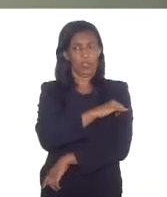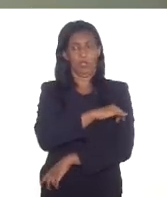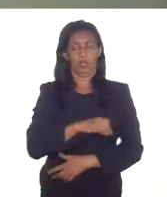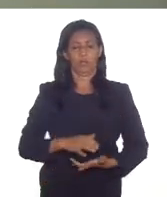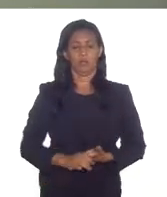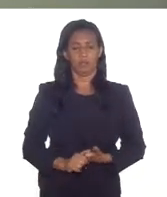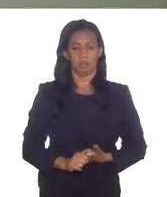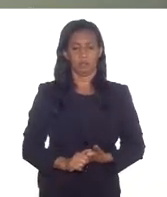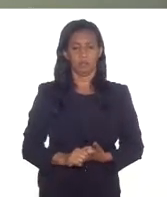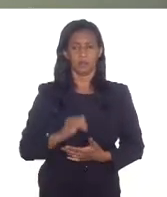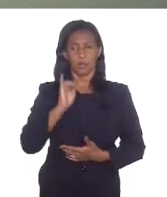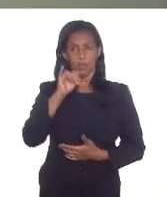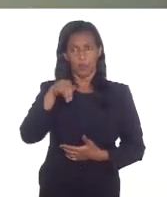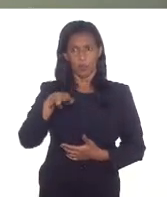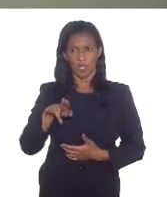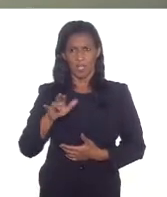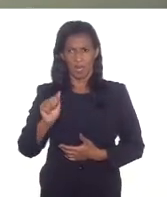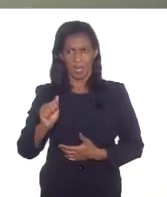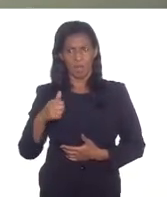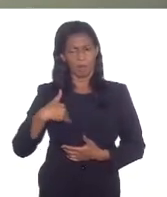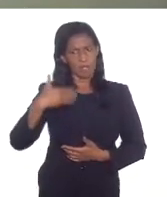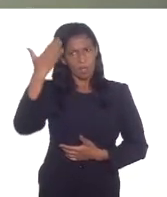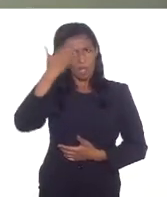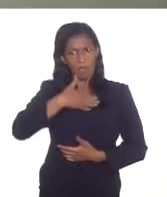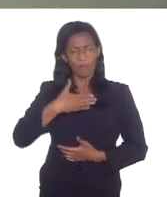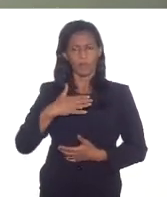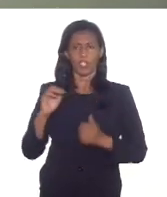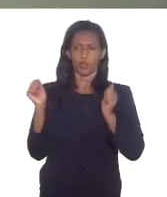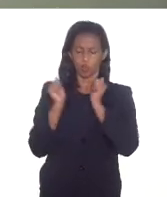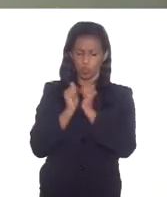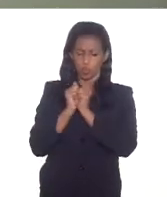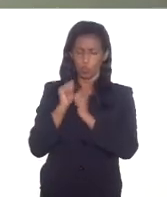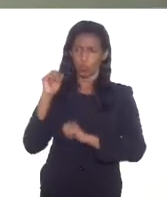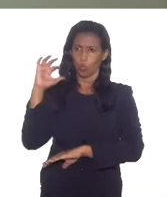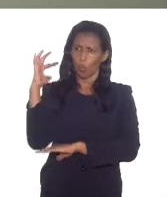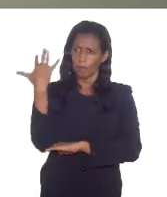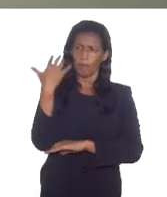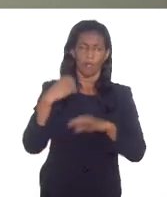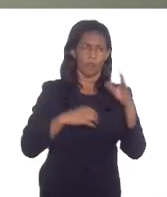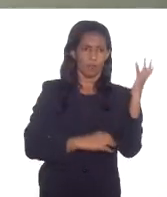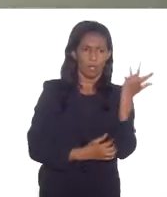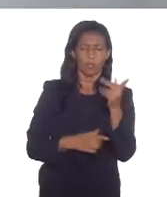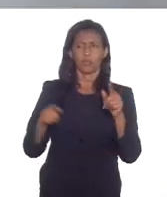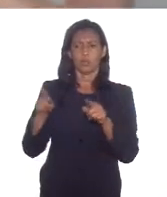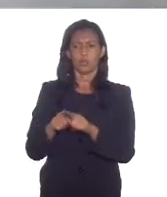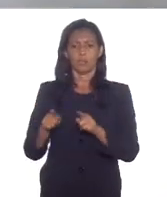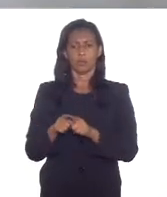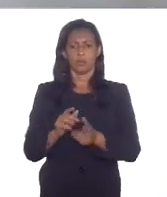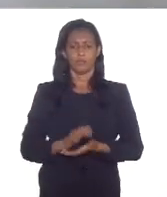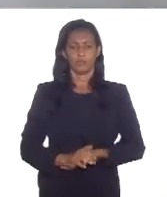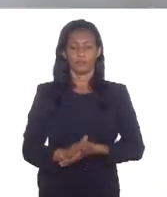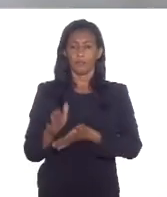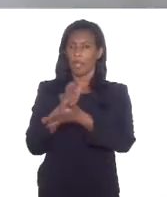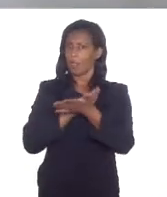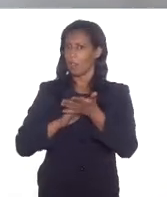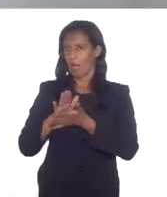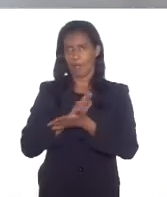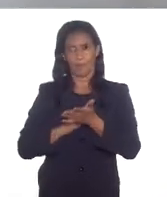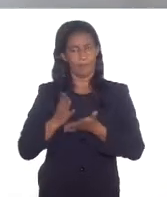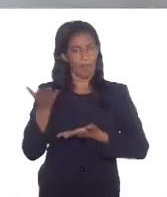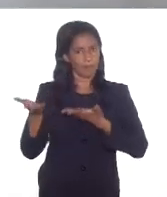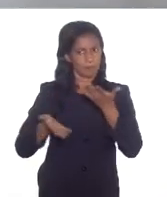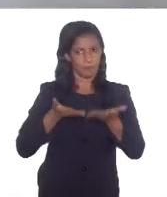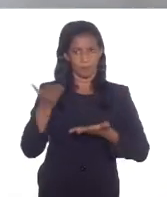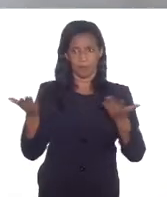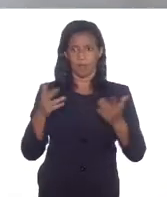seríssima que o INEA tinha que estar à frente e a Secretaria do Ambiente também. Ok. Nada mais a tratar na